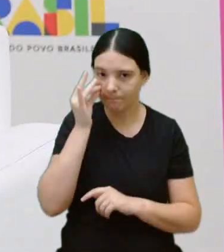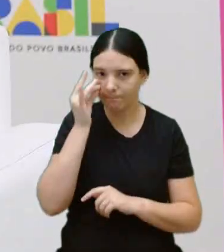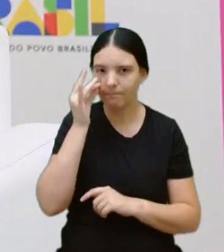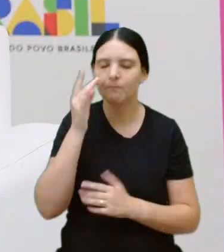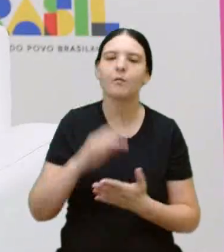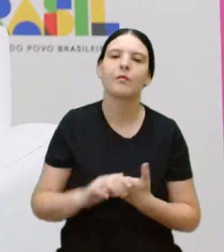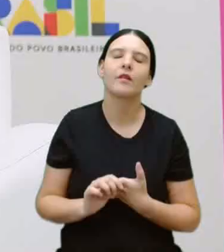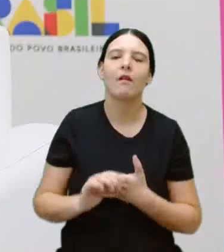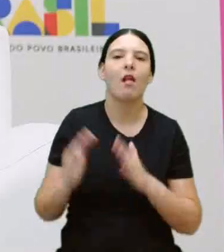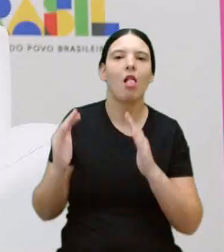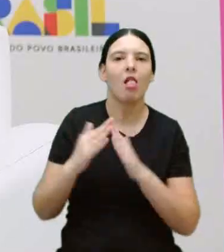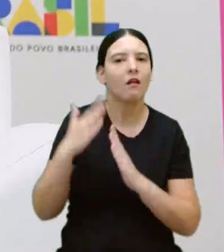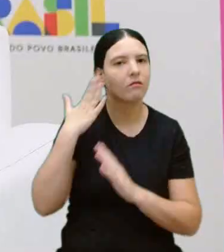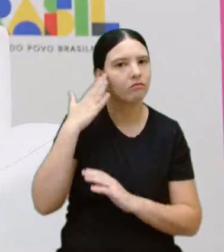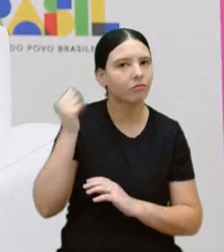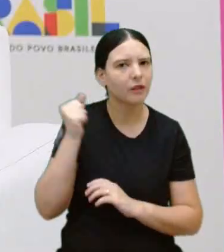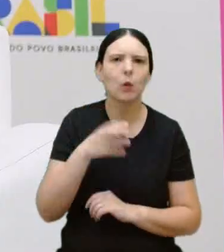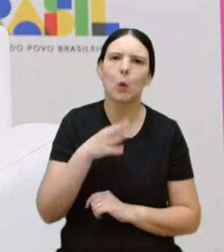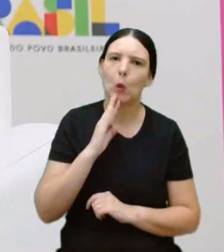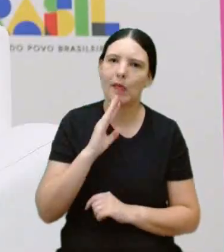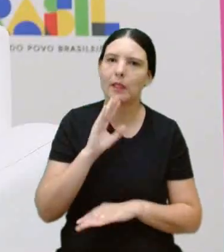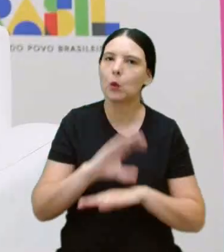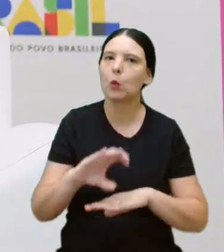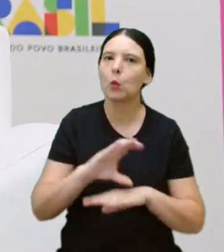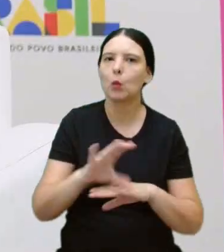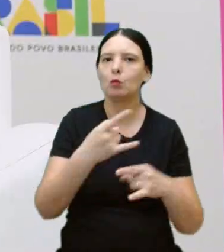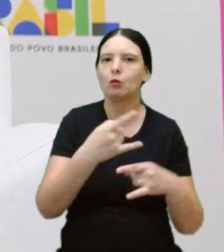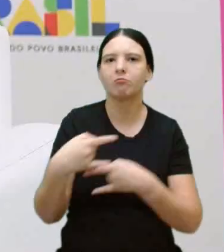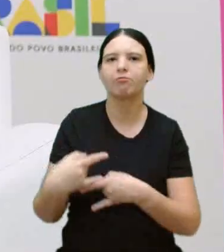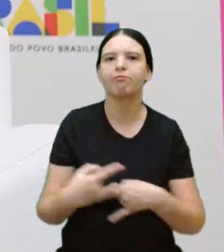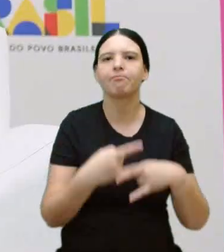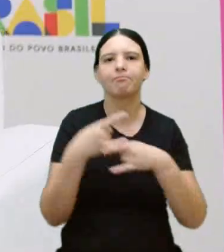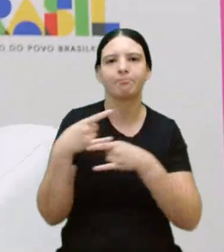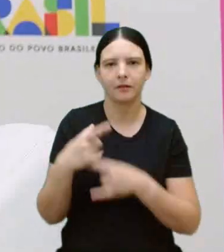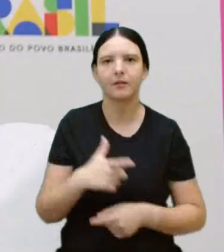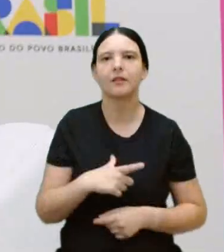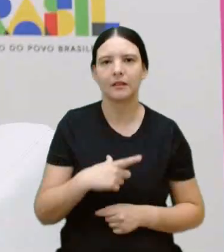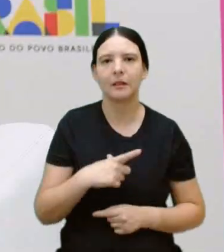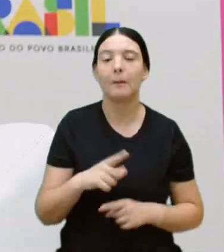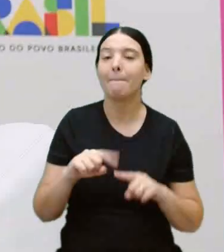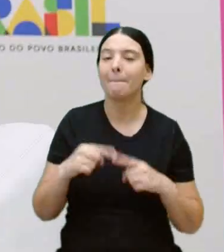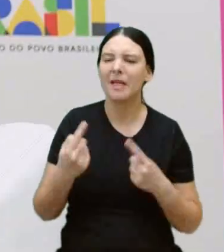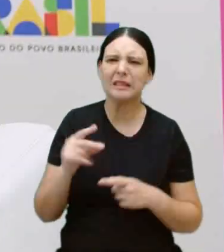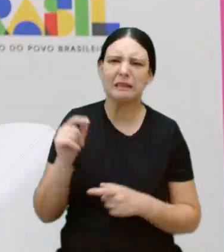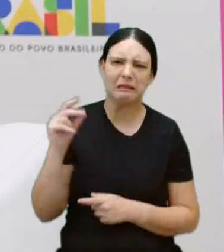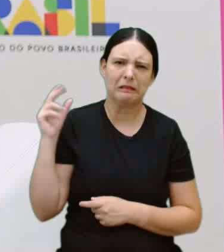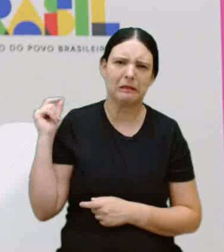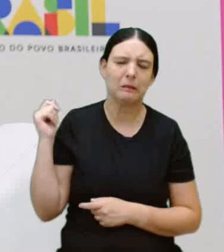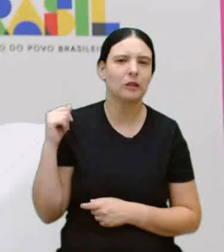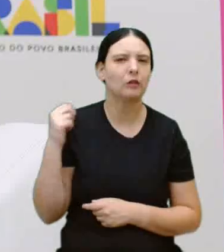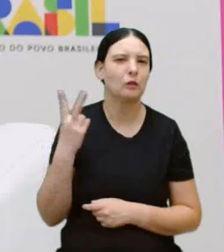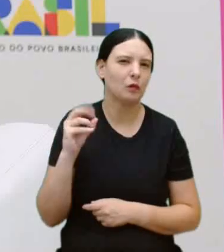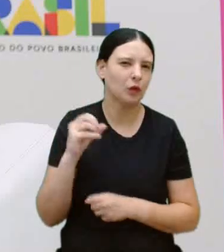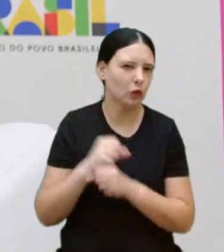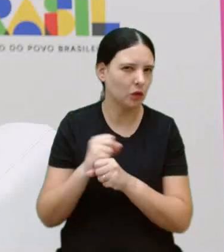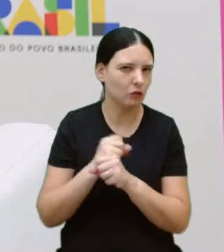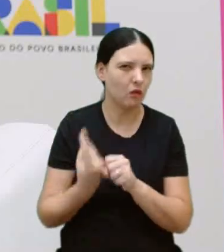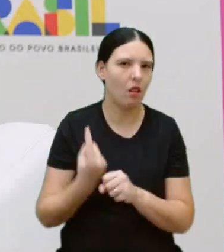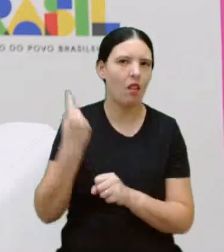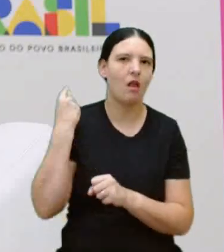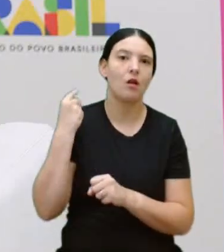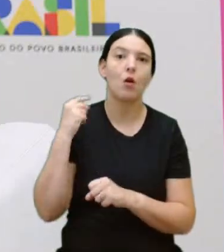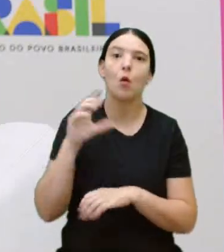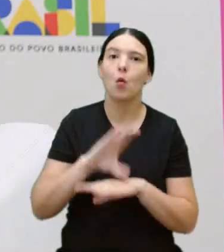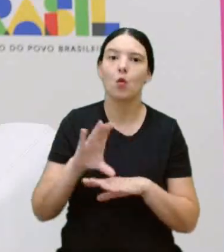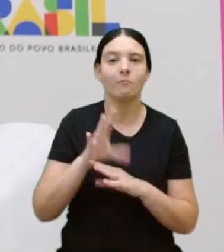quem conhece, tem cursos online atualmente, plataforma. Mas lá nos anos, já 20 anos atrás, eram cursos presenciais.